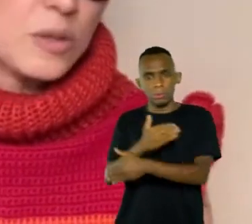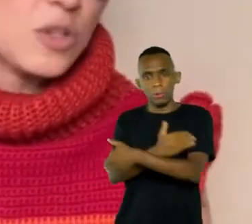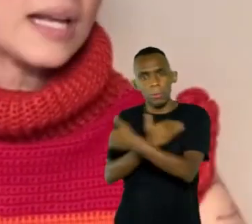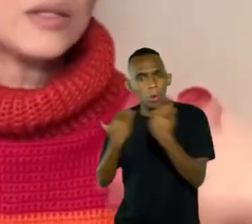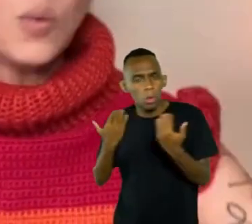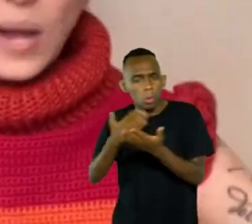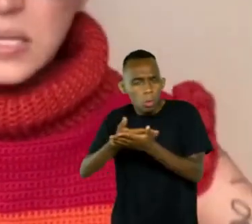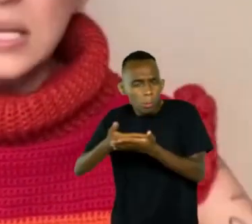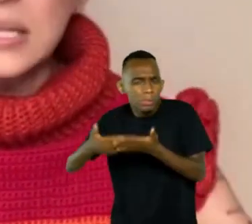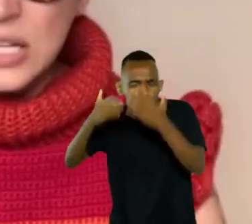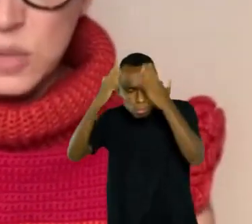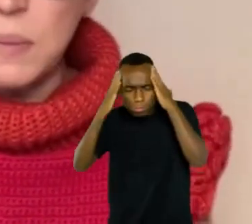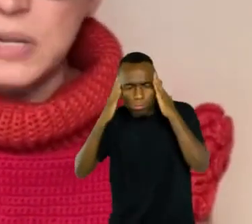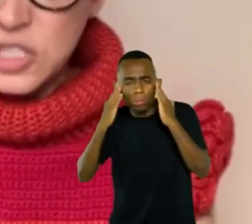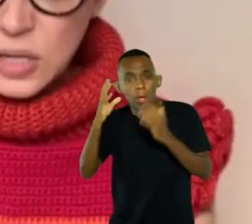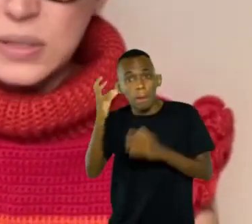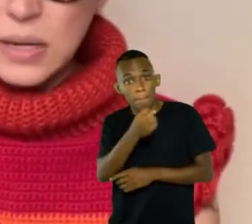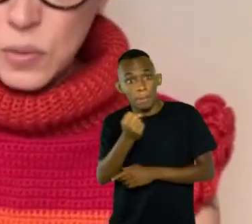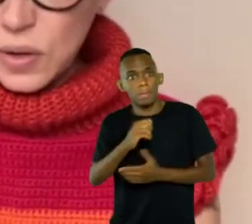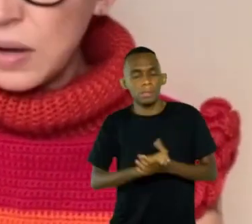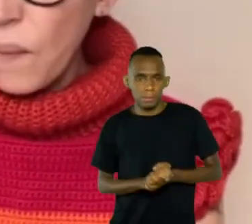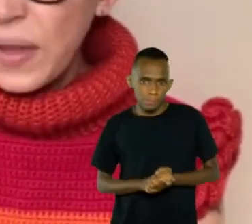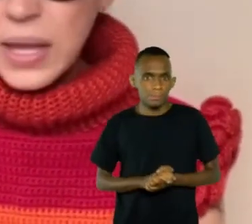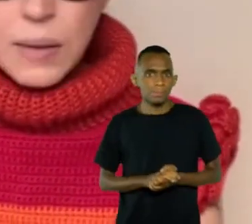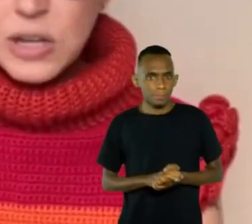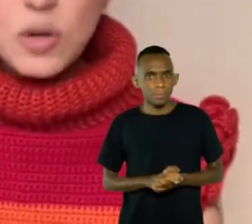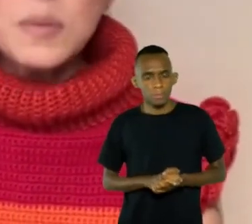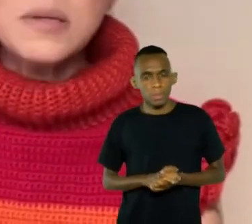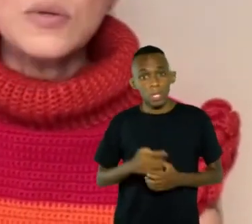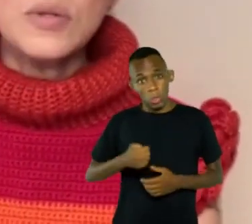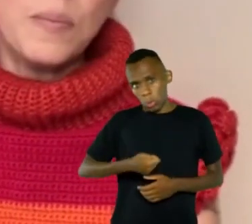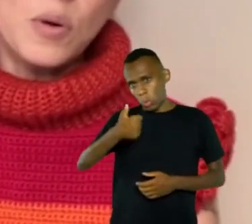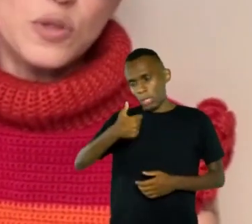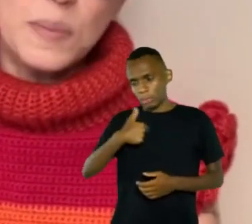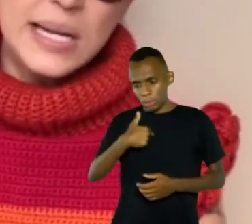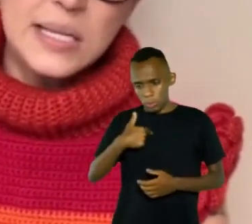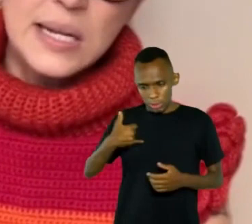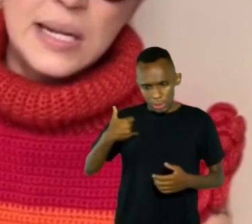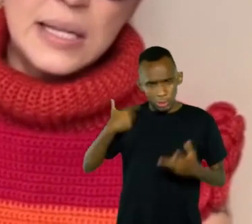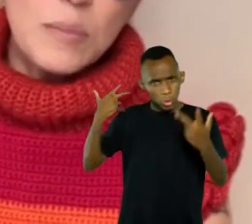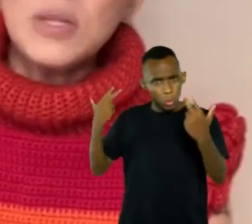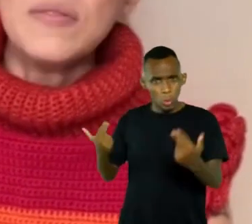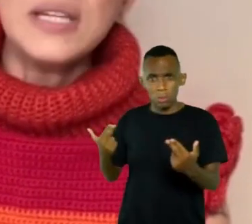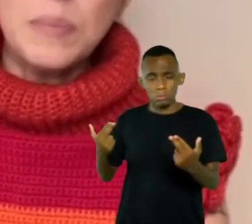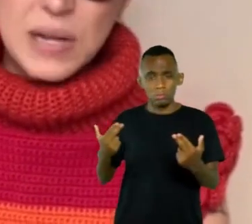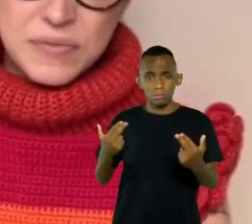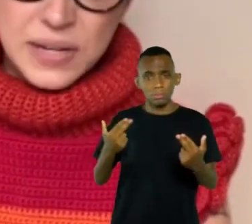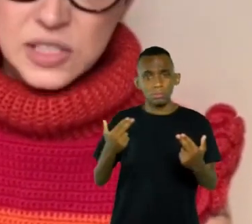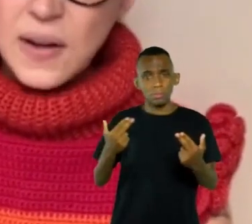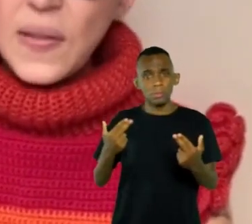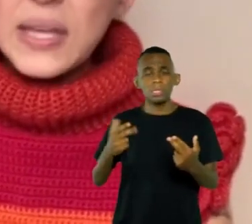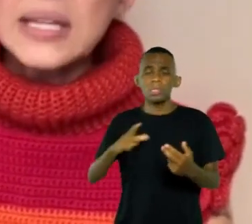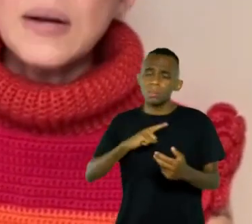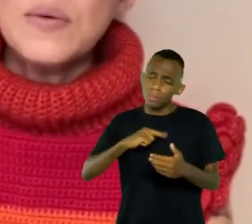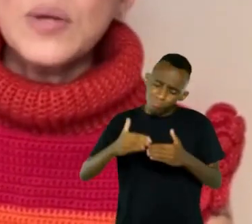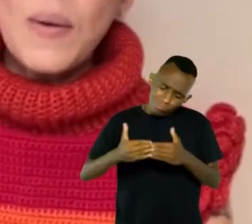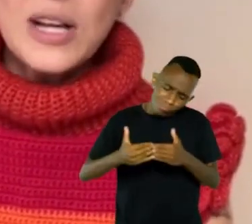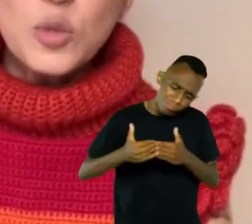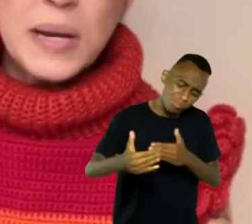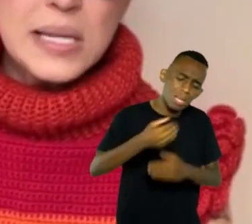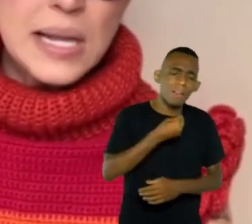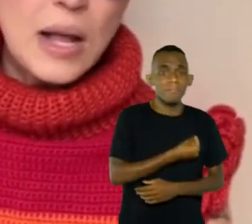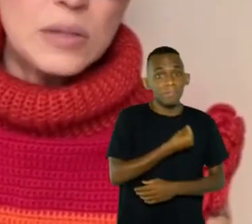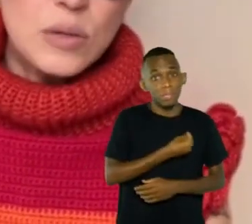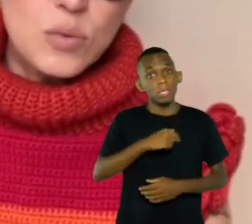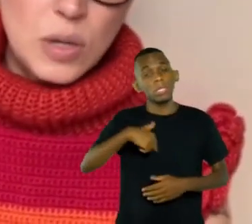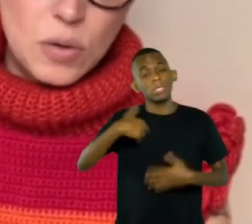Quando eu penso que eu estou chegando quase na idade que minha mãe tinha quando ela morreu, eu acho um absurdo, é pouco demais. Tem muita vida pela frente. Então, o que eu